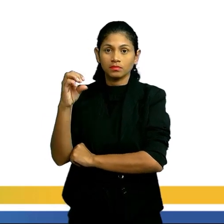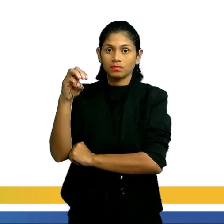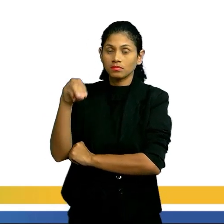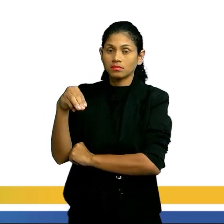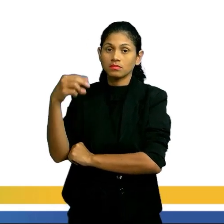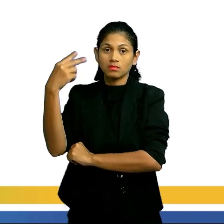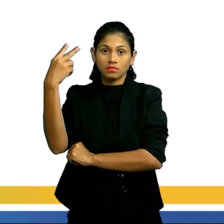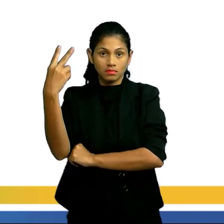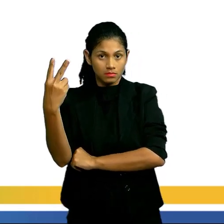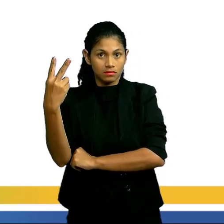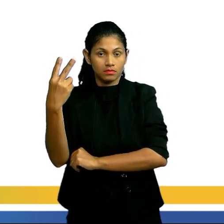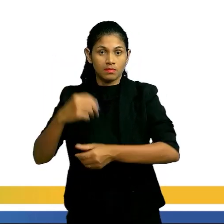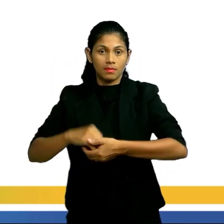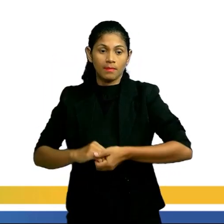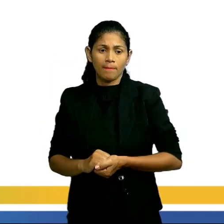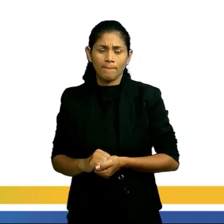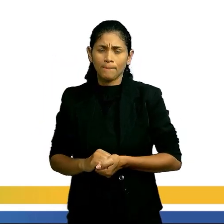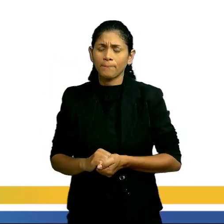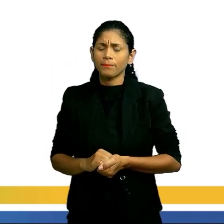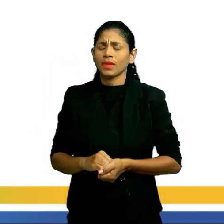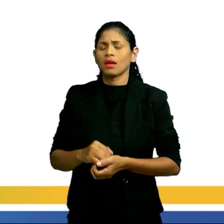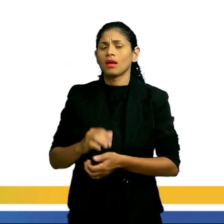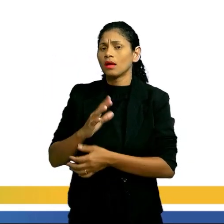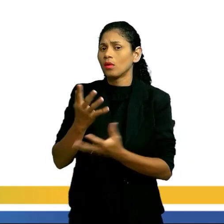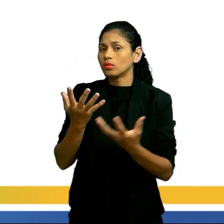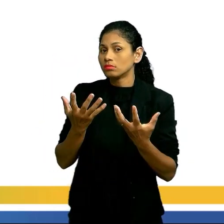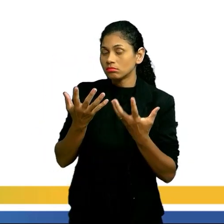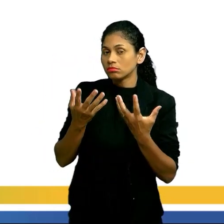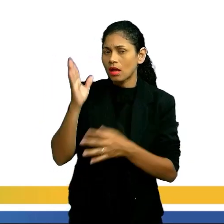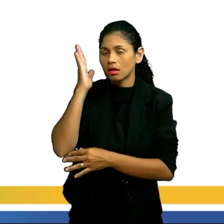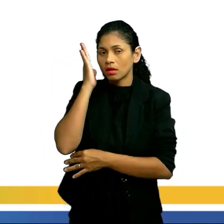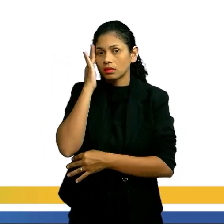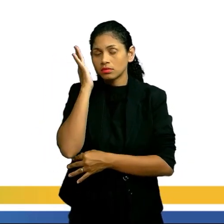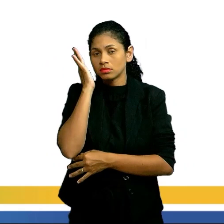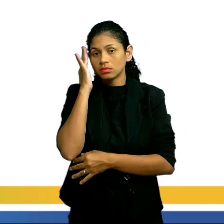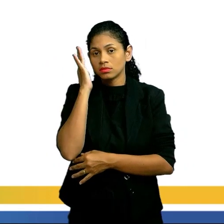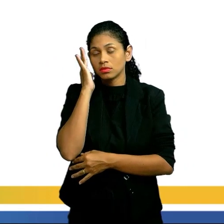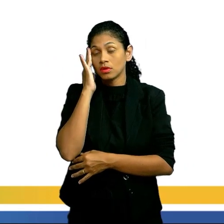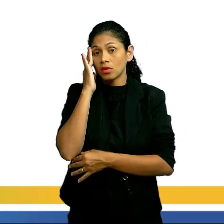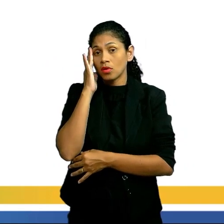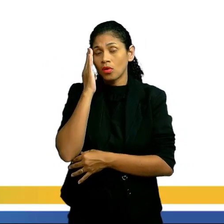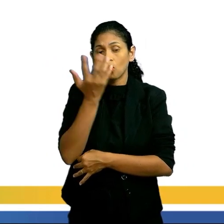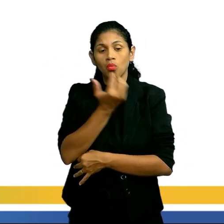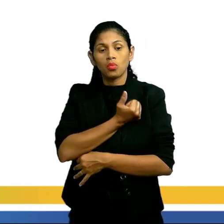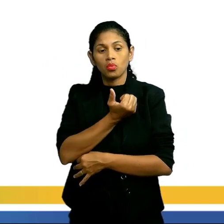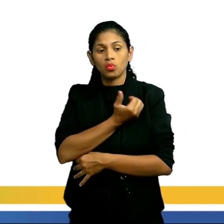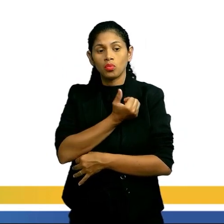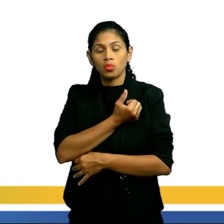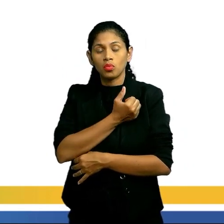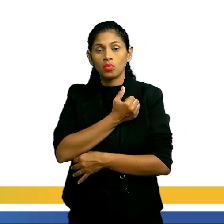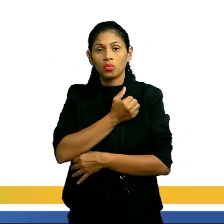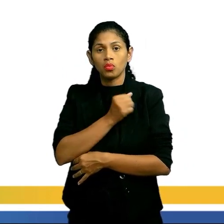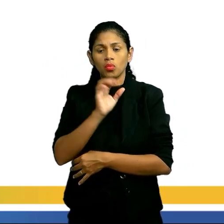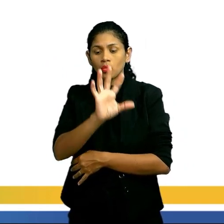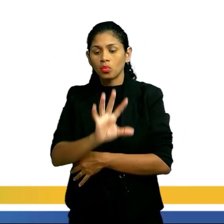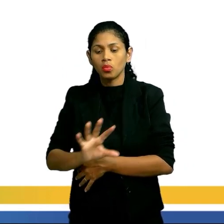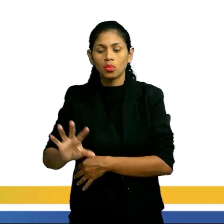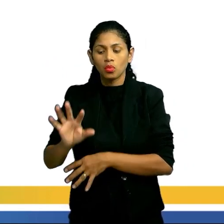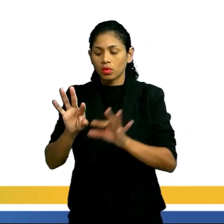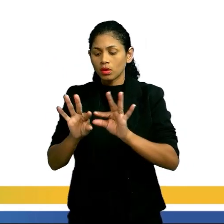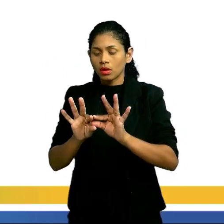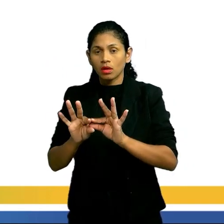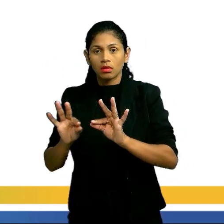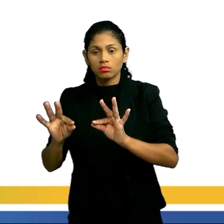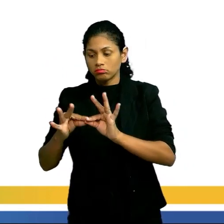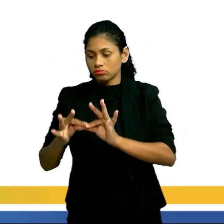centímetros quadrados, mas eu quero saber o valor do lado. Então, eu vou ter que tirar a raiz dessa área para saber o valor de cada lado.